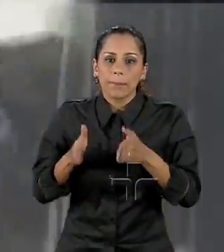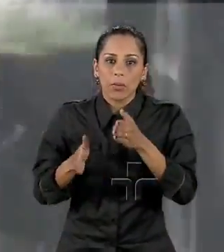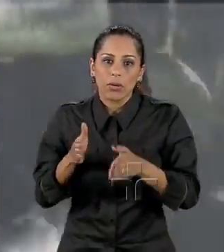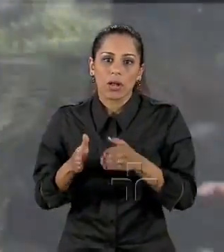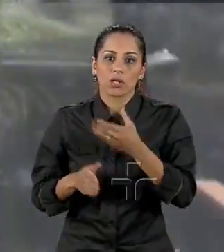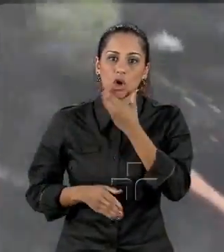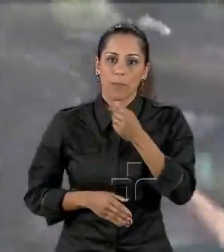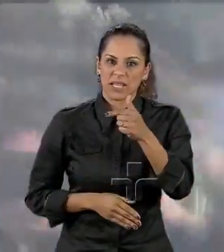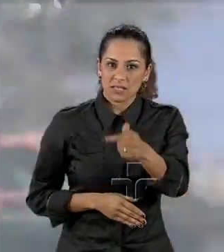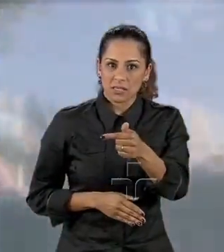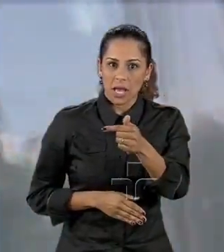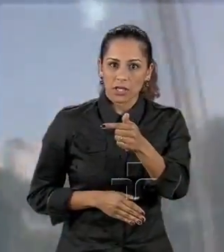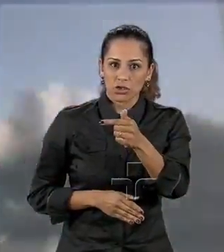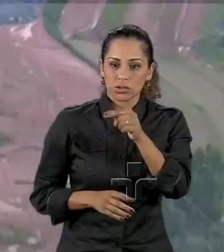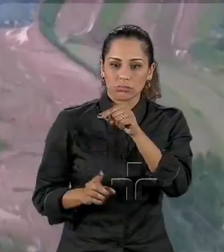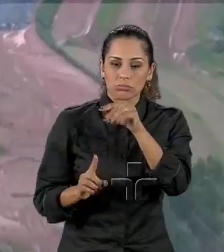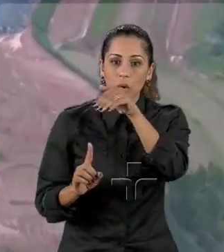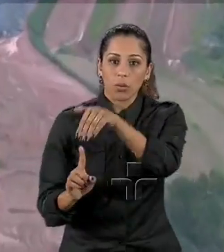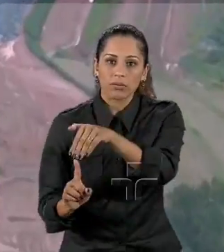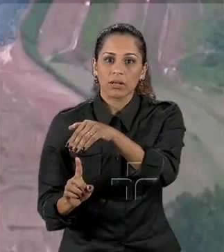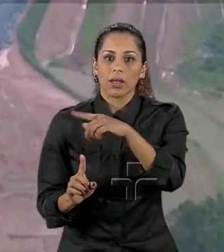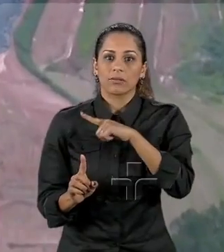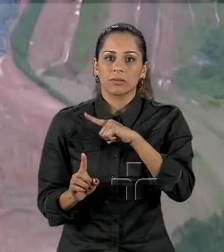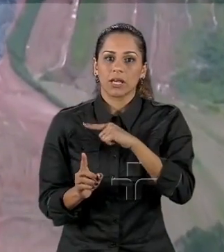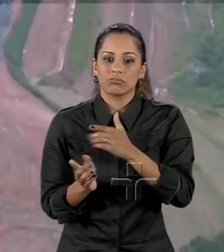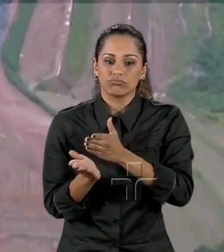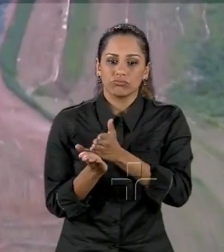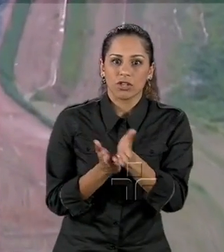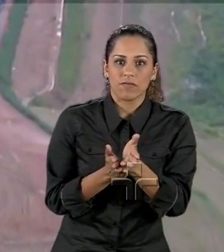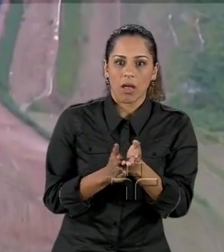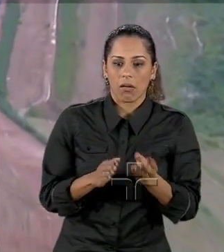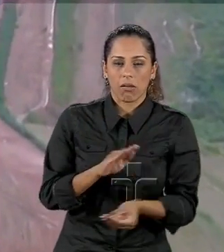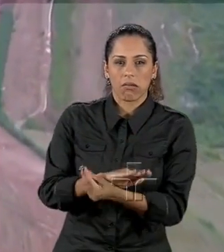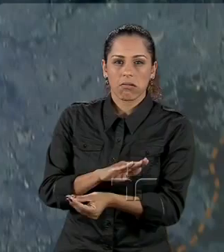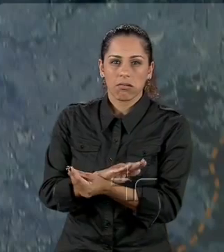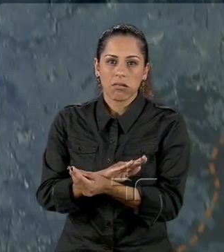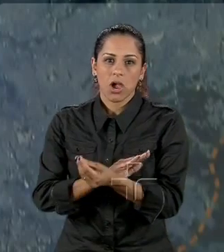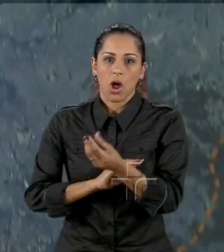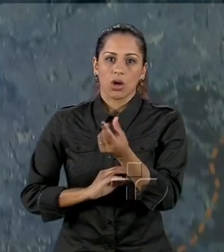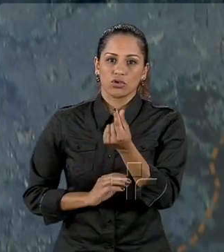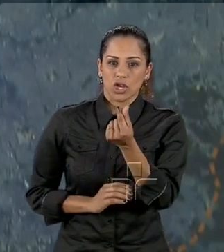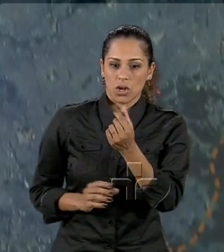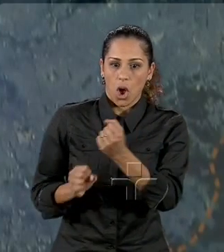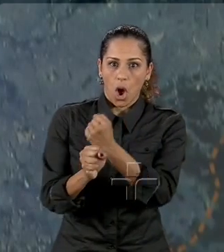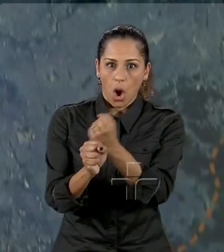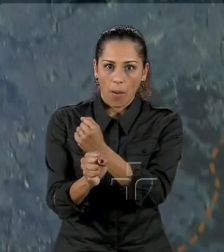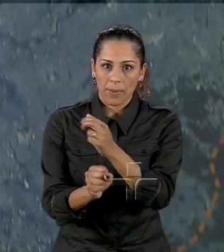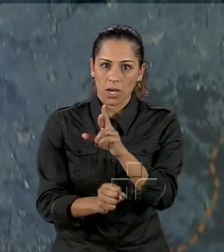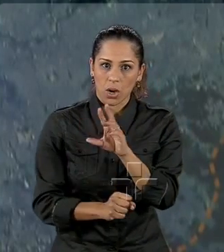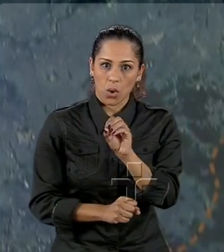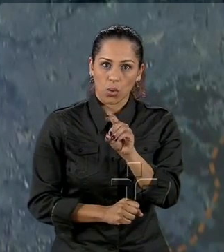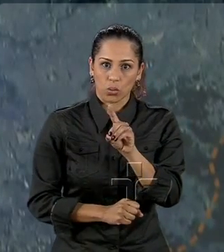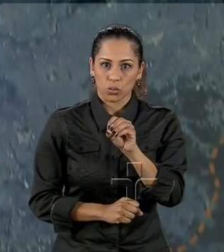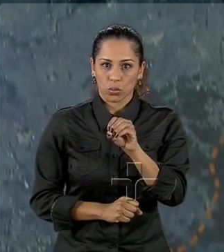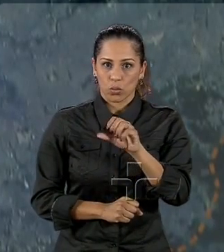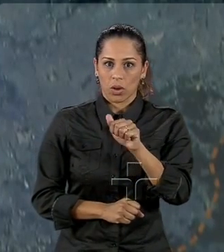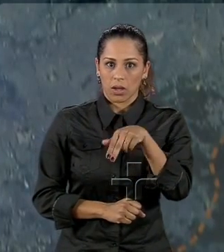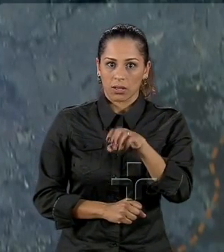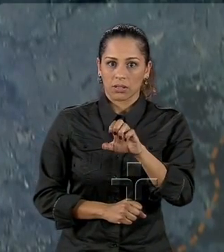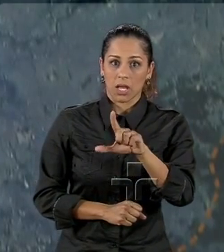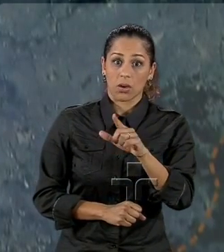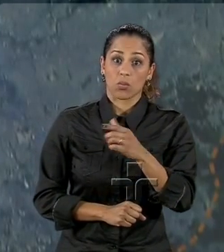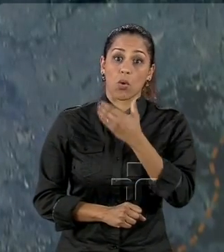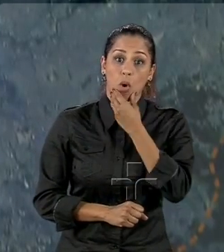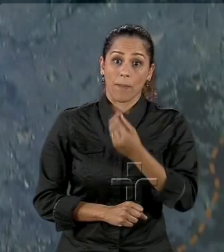de 600 milhões de reais em obras do trecho norte do Rodoanel. Entre eles está Laurence Casagrande